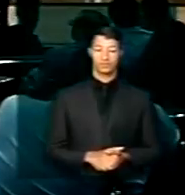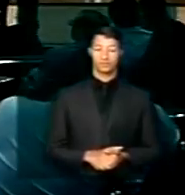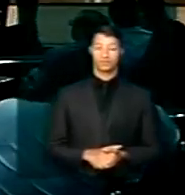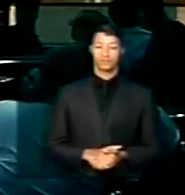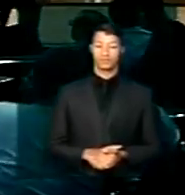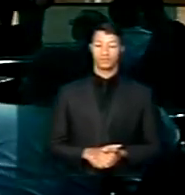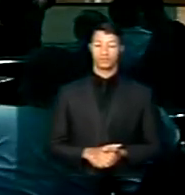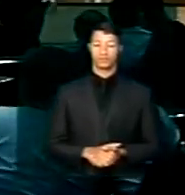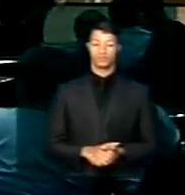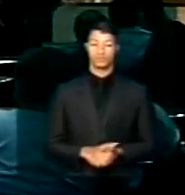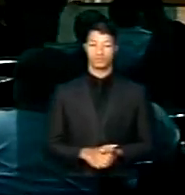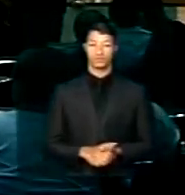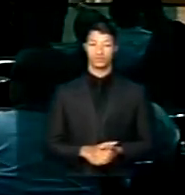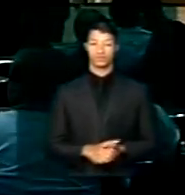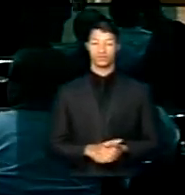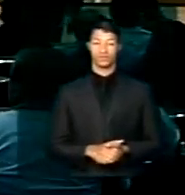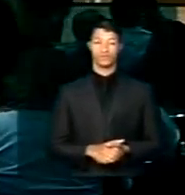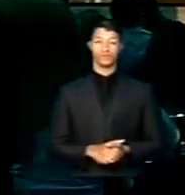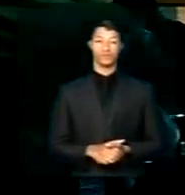Pode passar.